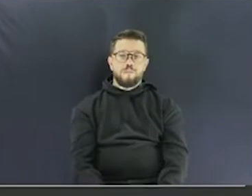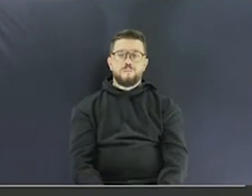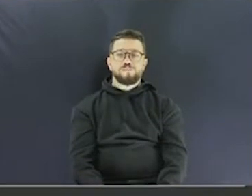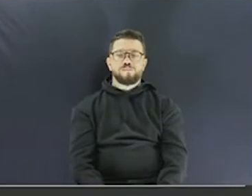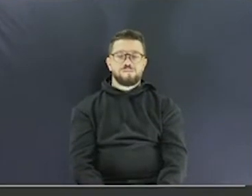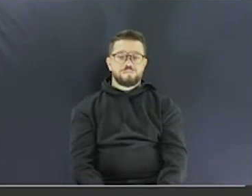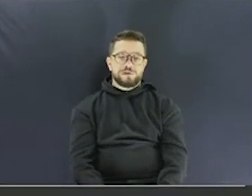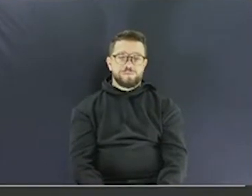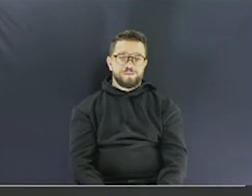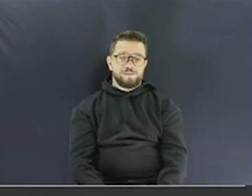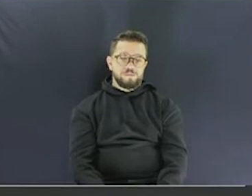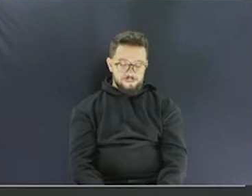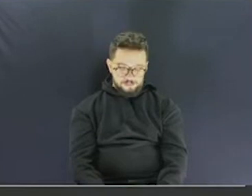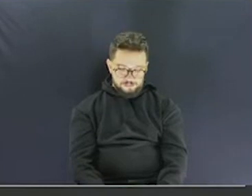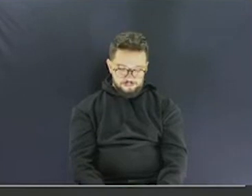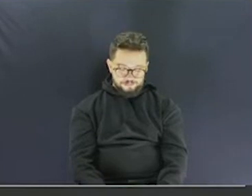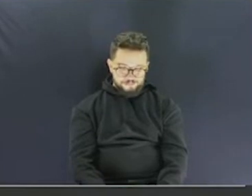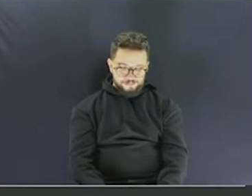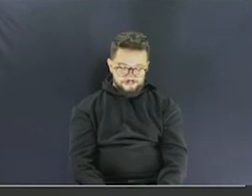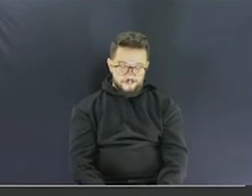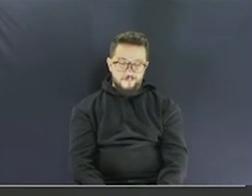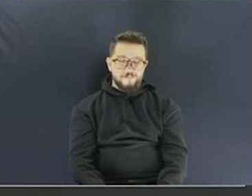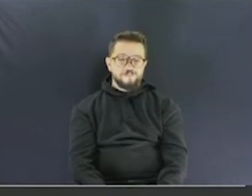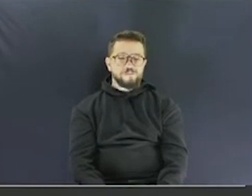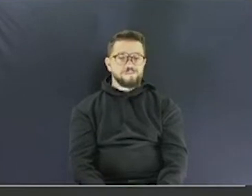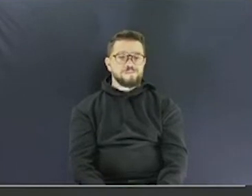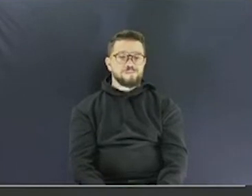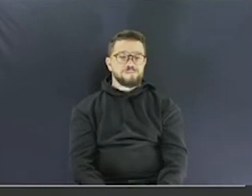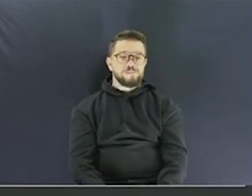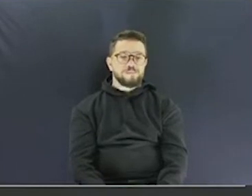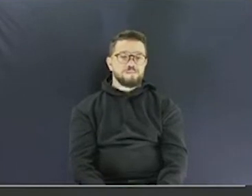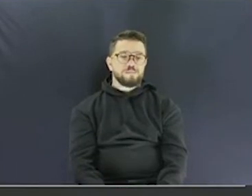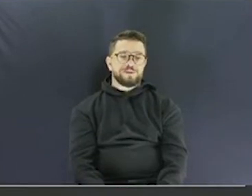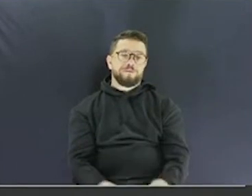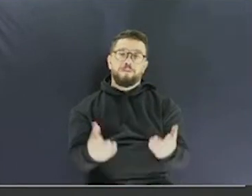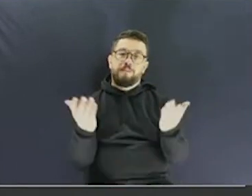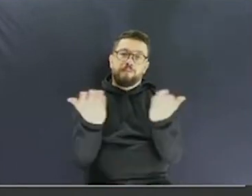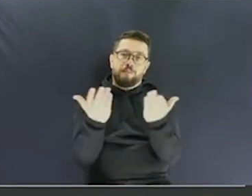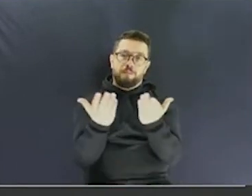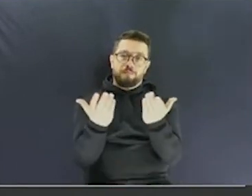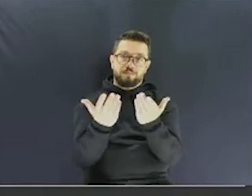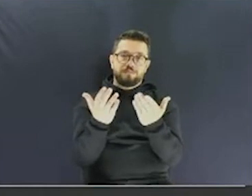Podemos passar, por favor? Vamos começar a relacionar, então, alguns produtos a cada pedacinho do objetivo ali, né? Quando a gente fala